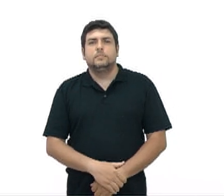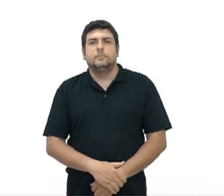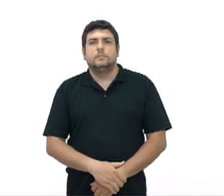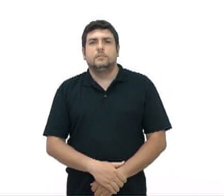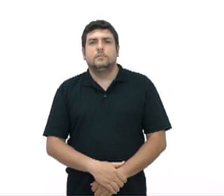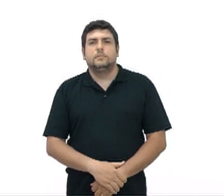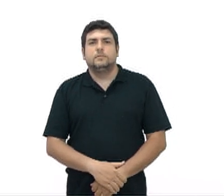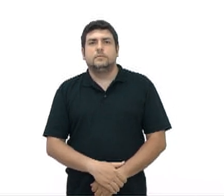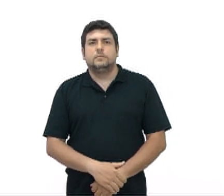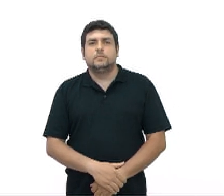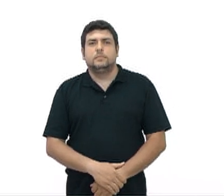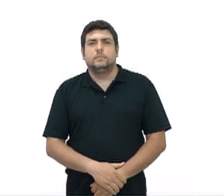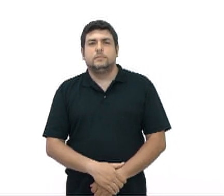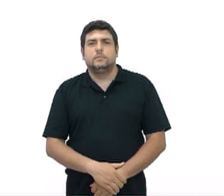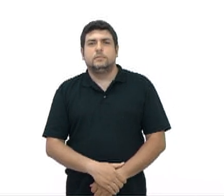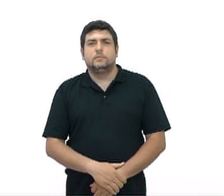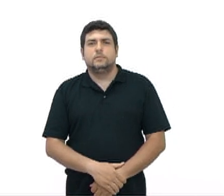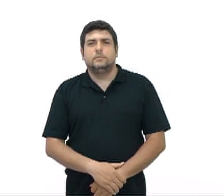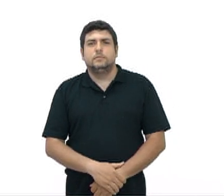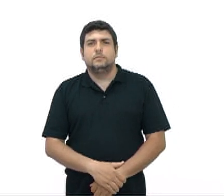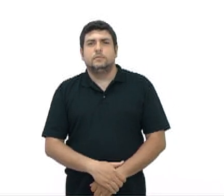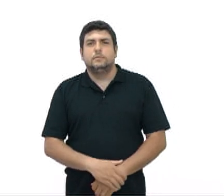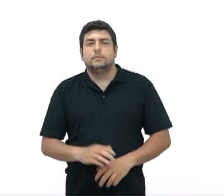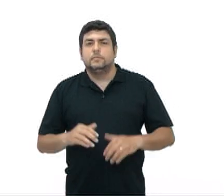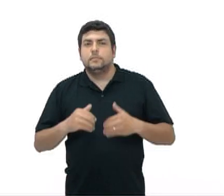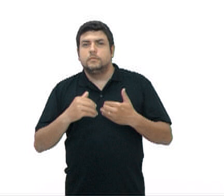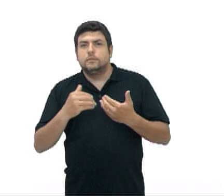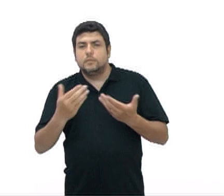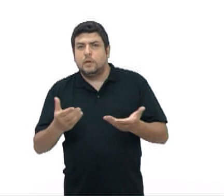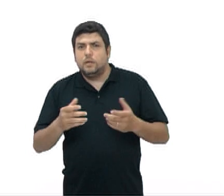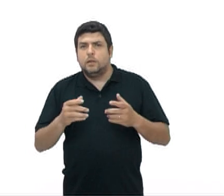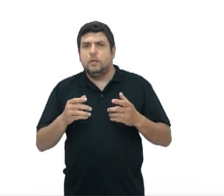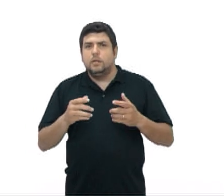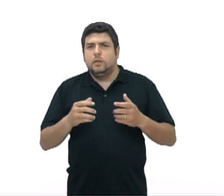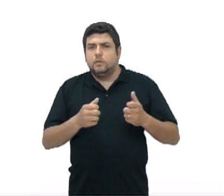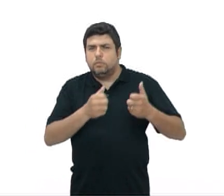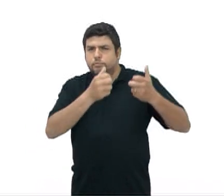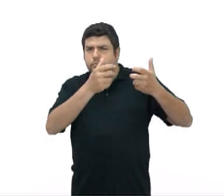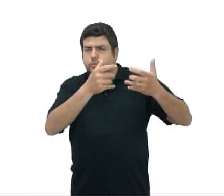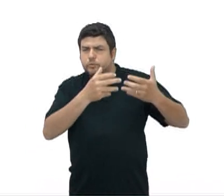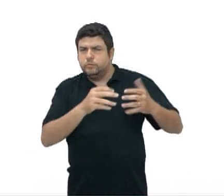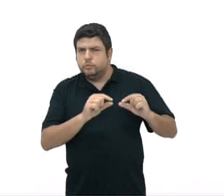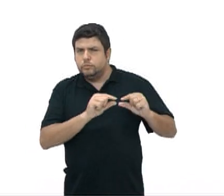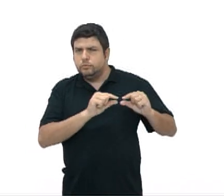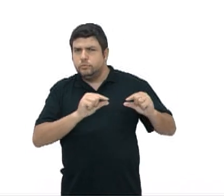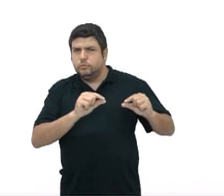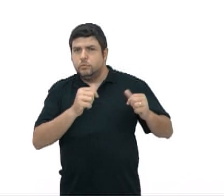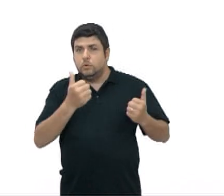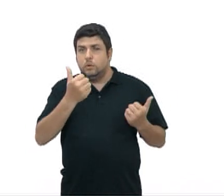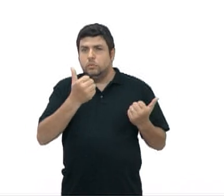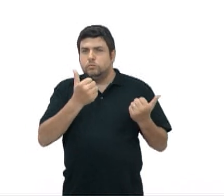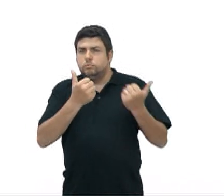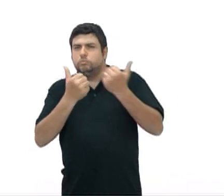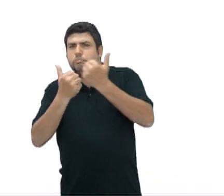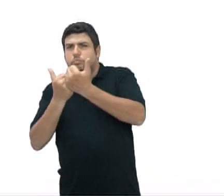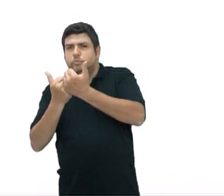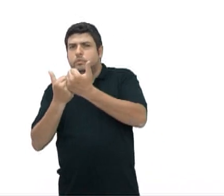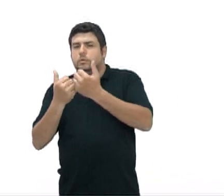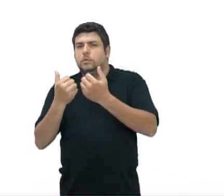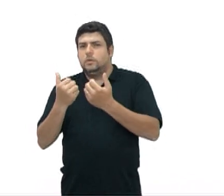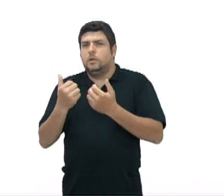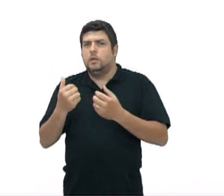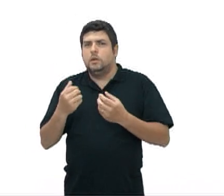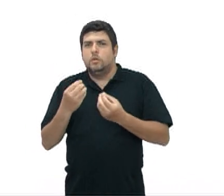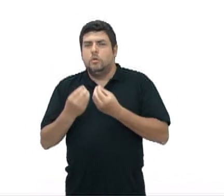273. Ao substituir as temperaturas que o exercício fornece dentro da equação, temos ali a nossa fonte